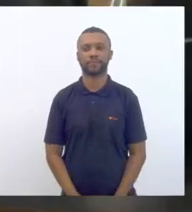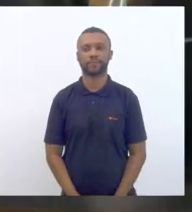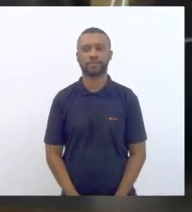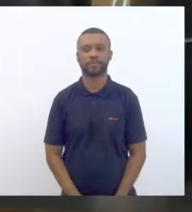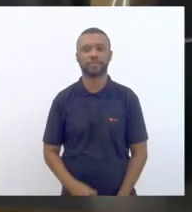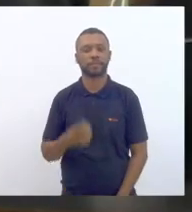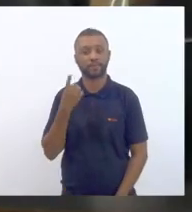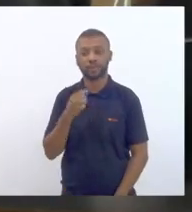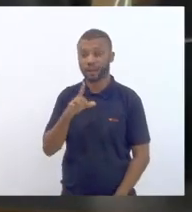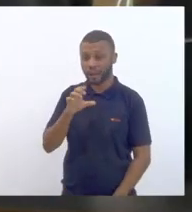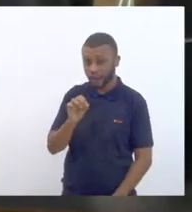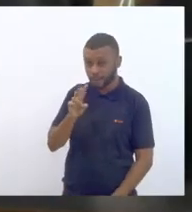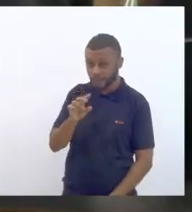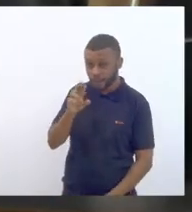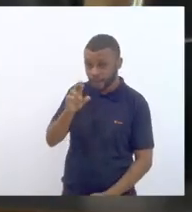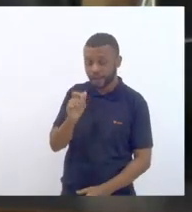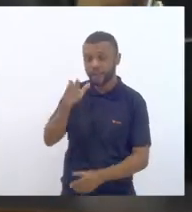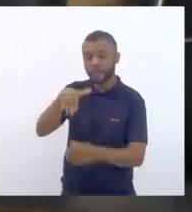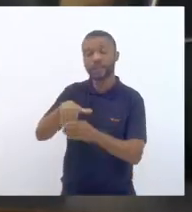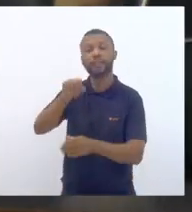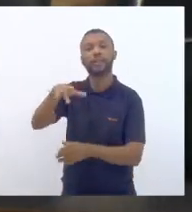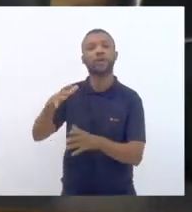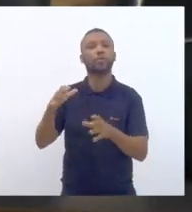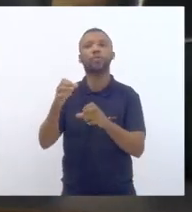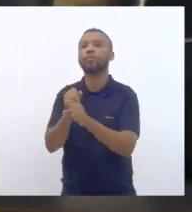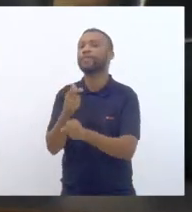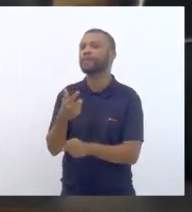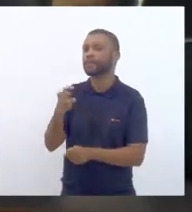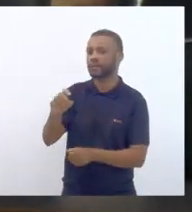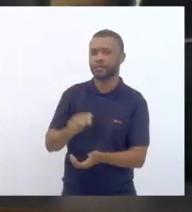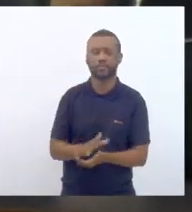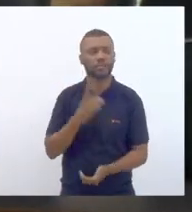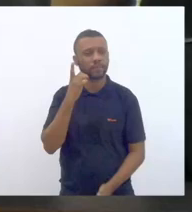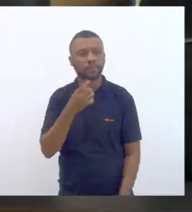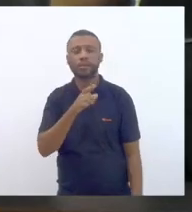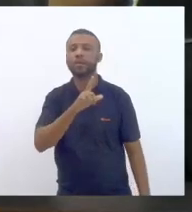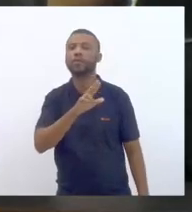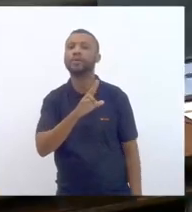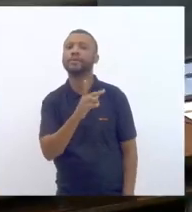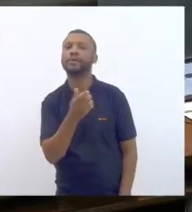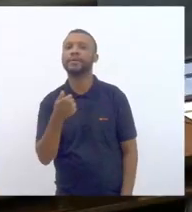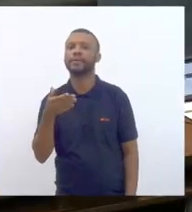Deputado Léo Vieira vota sim, 25. Deputada Lucinha.